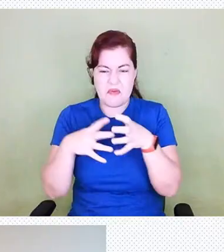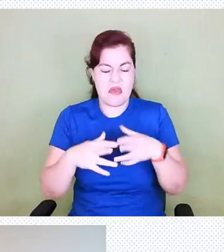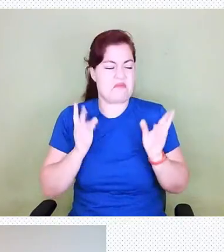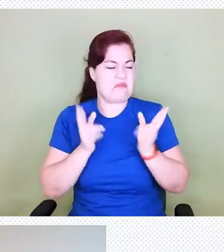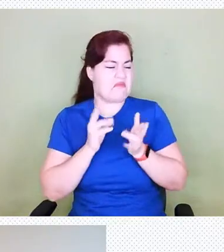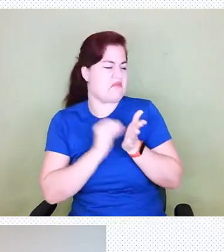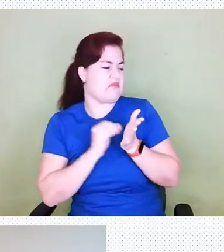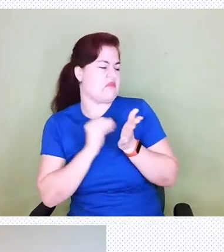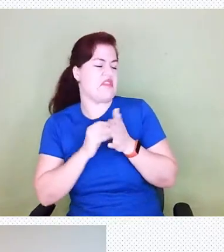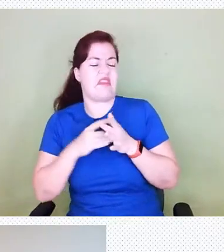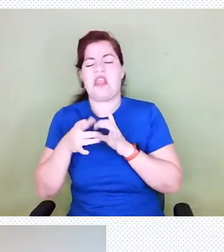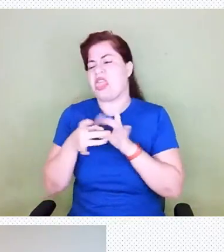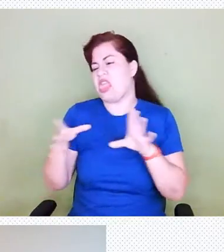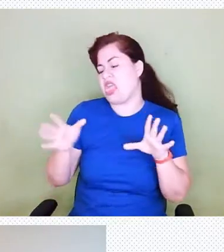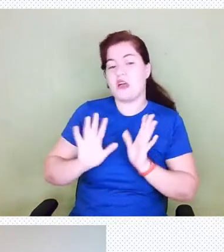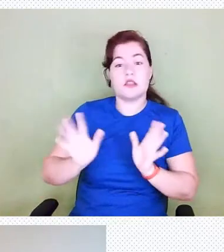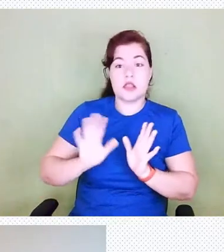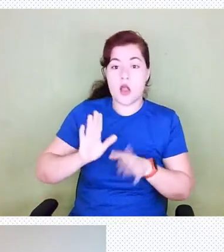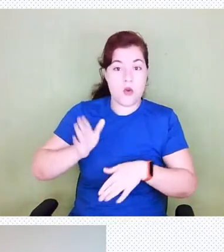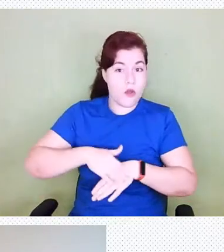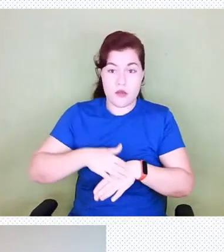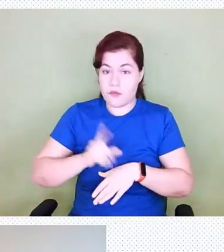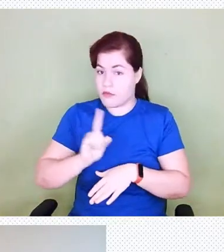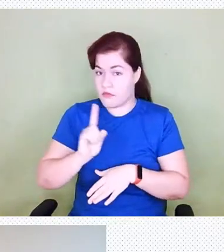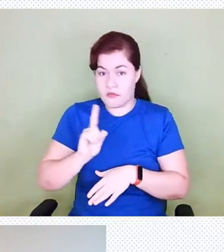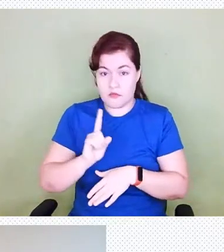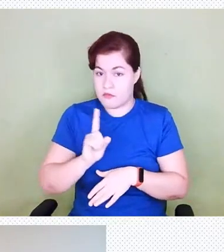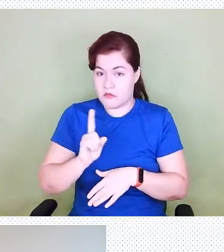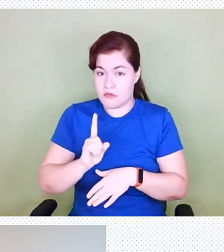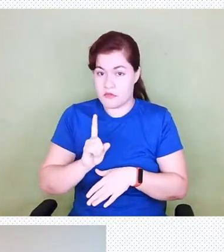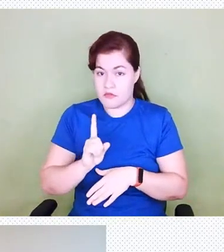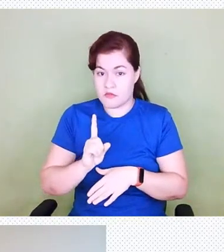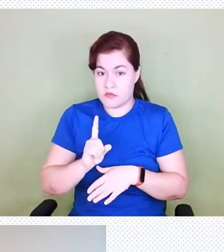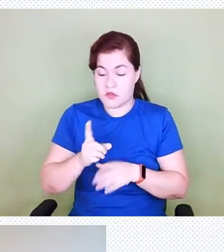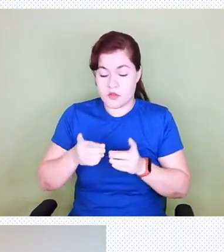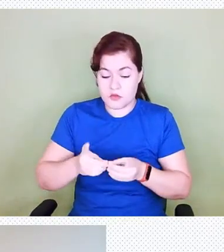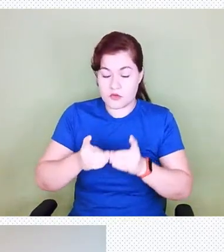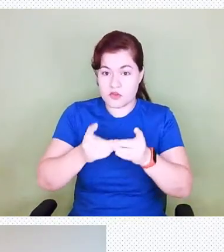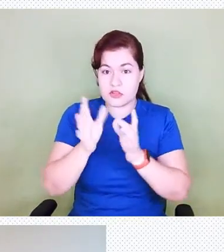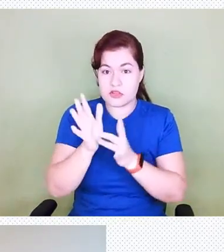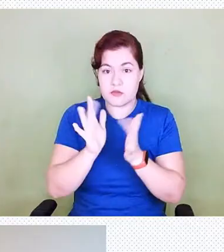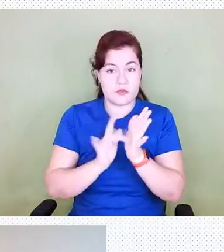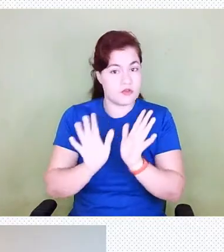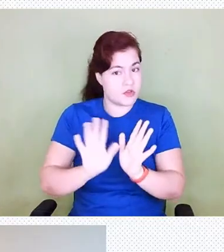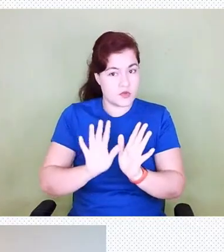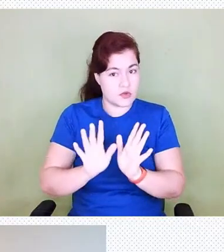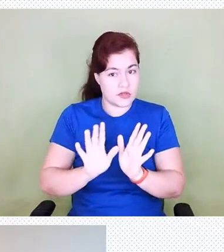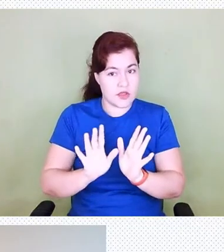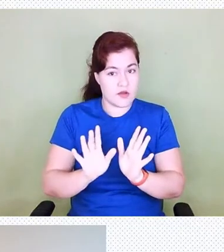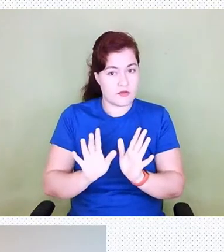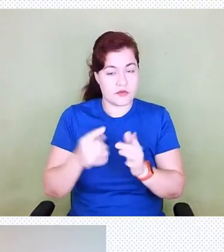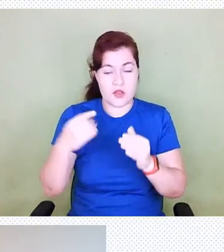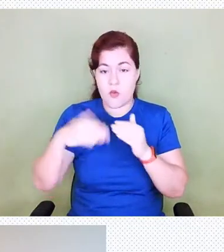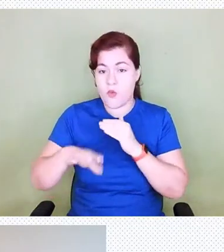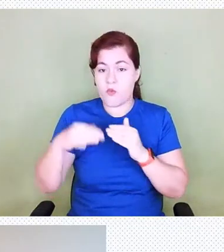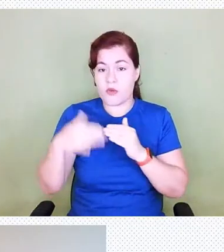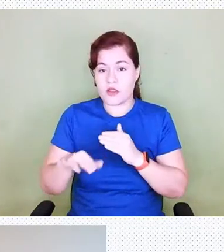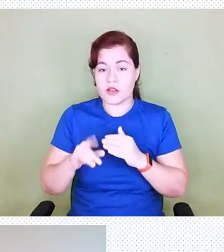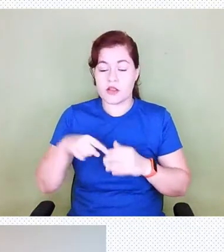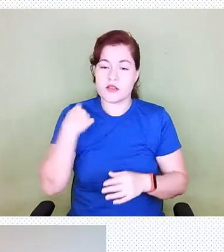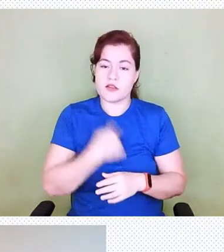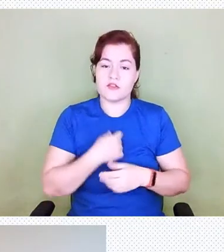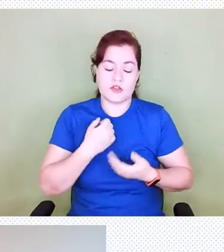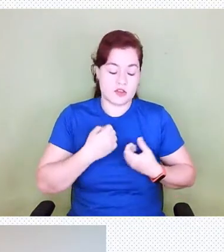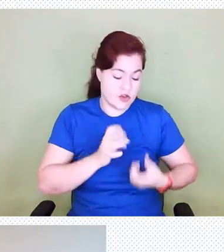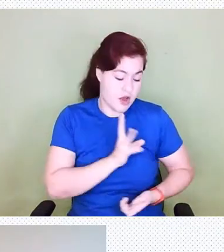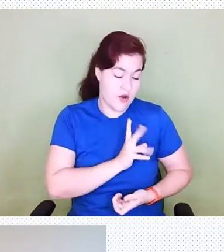desesperança, desarmonia. Isso não faz parte dos discípulos de Jesus, dos apóstolos de Jesus, do amor, não é?